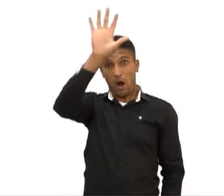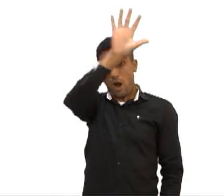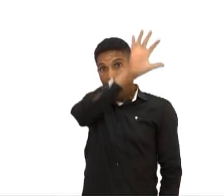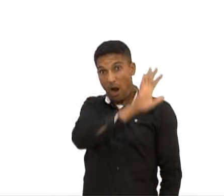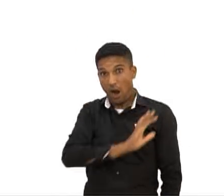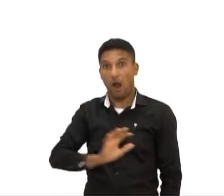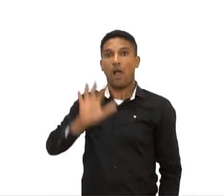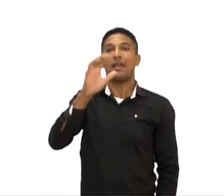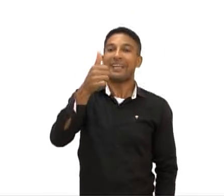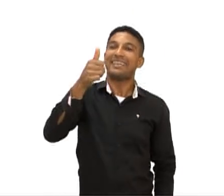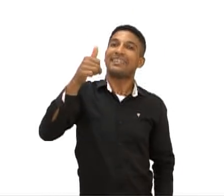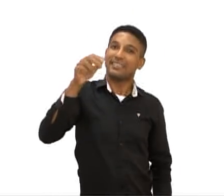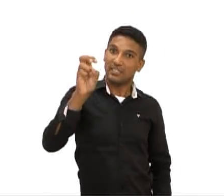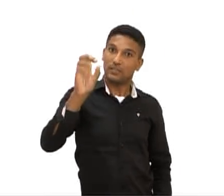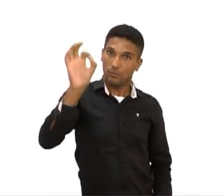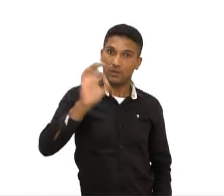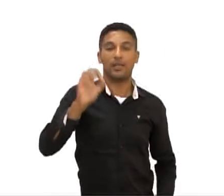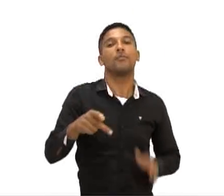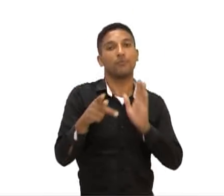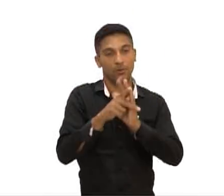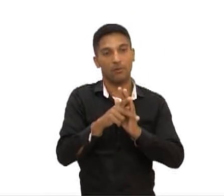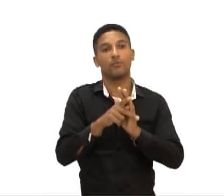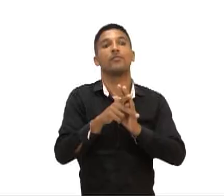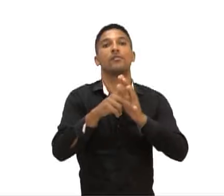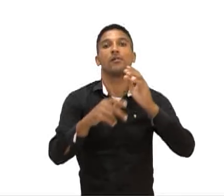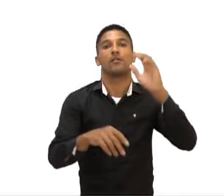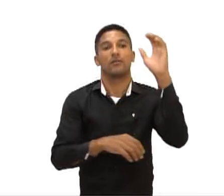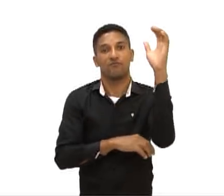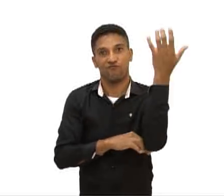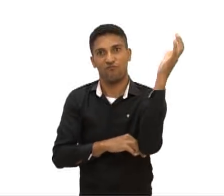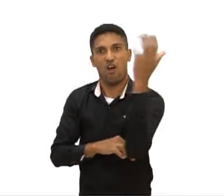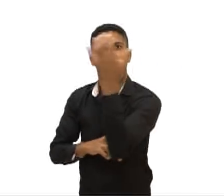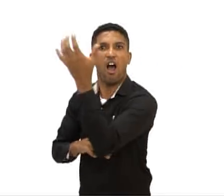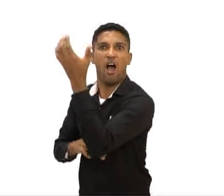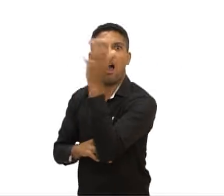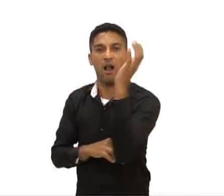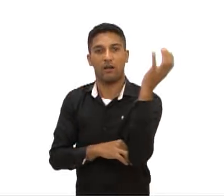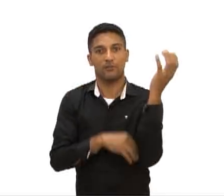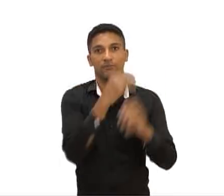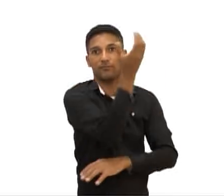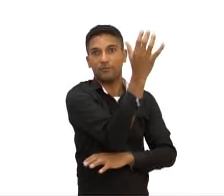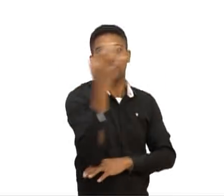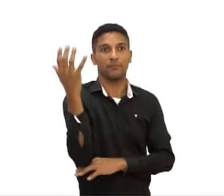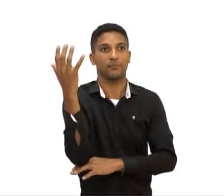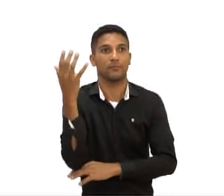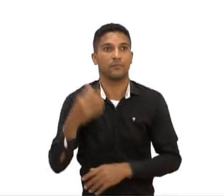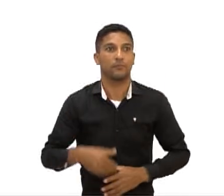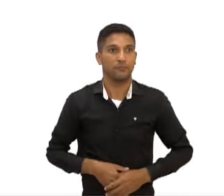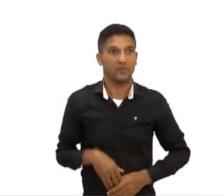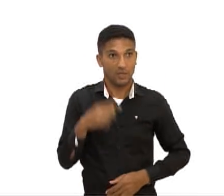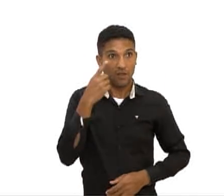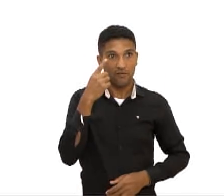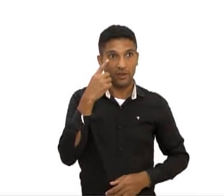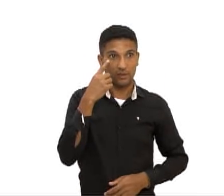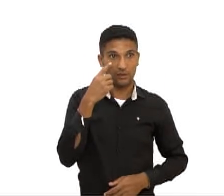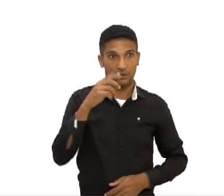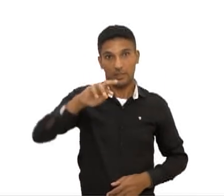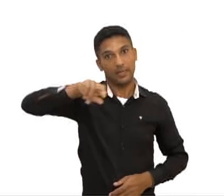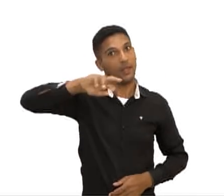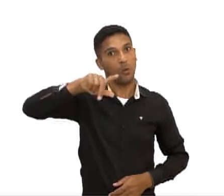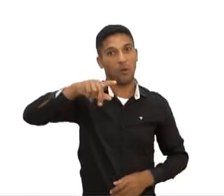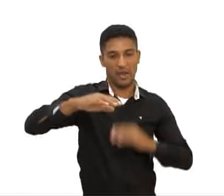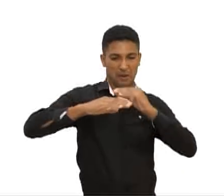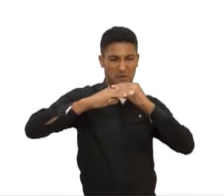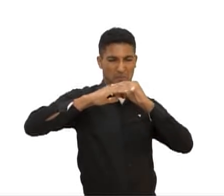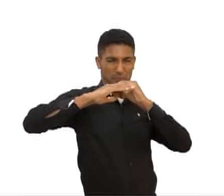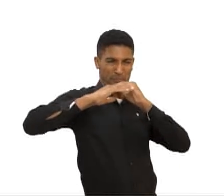podemos observar aqui, ó, serras, né? Então, não é uma planície. Só de vocês